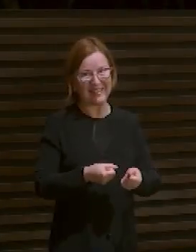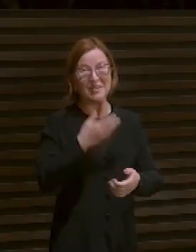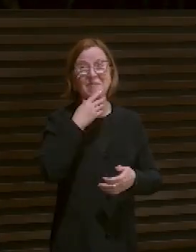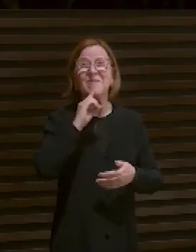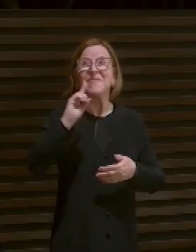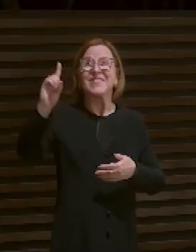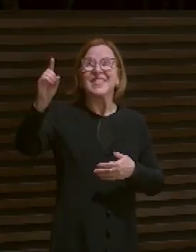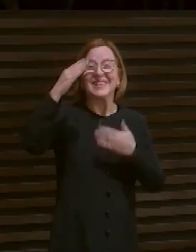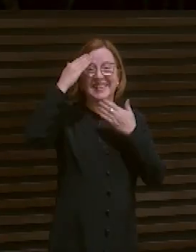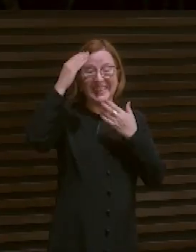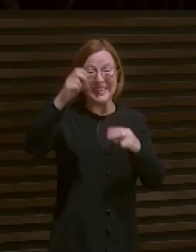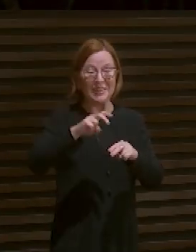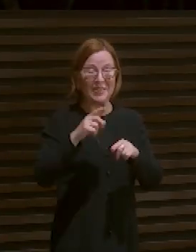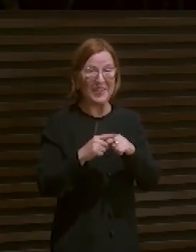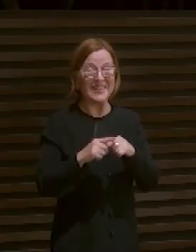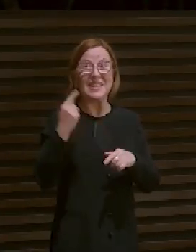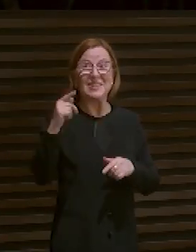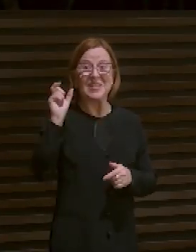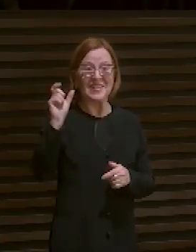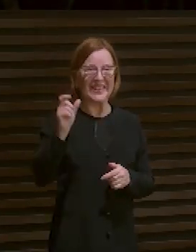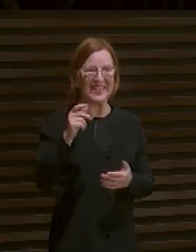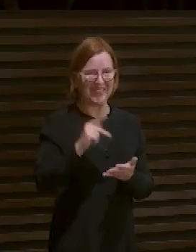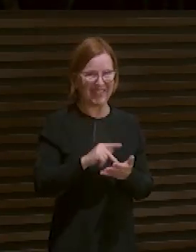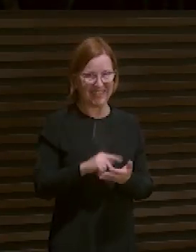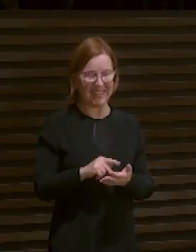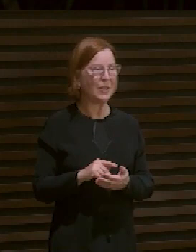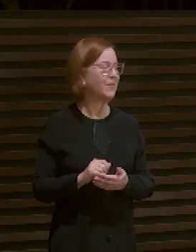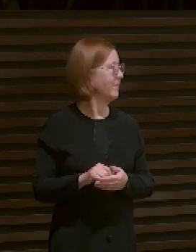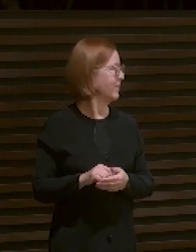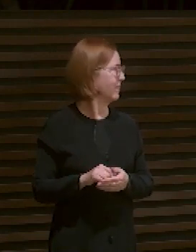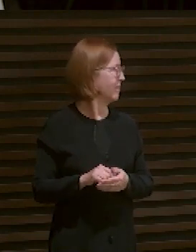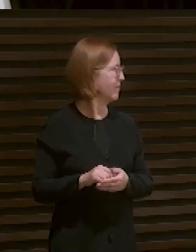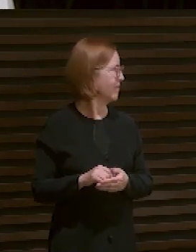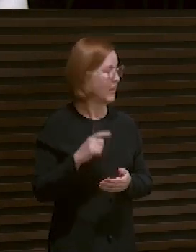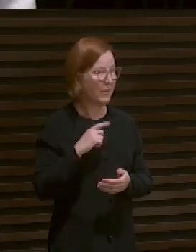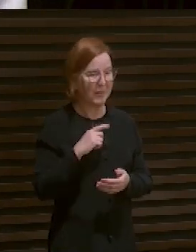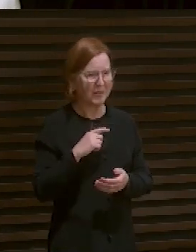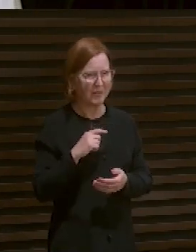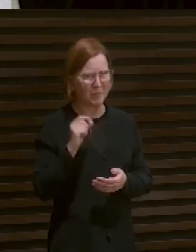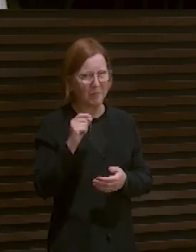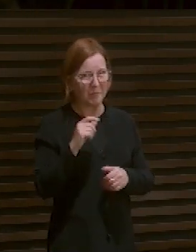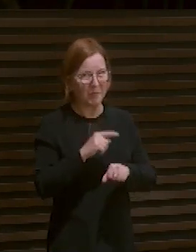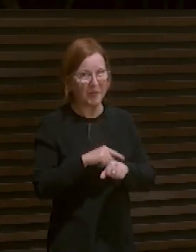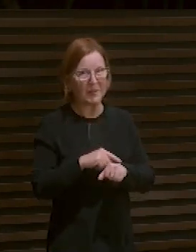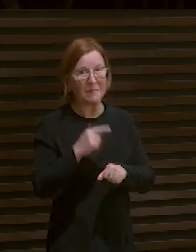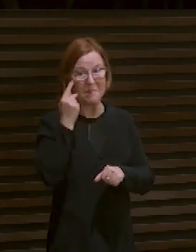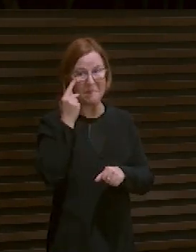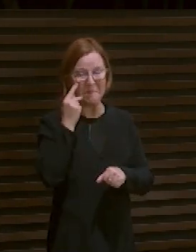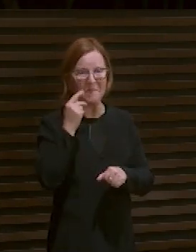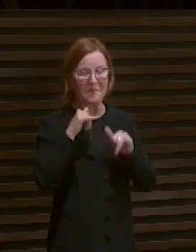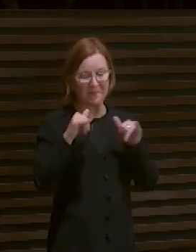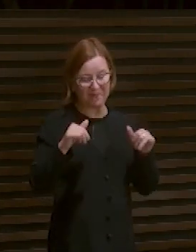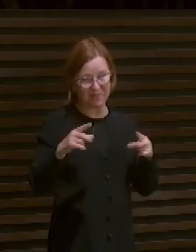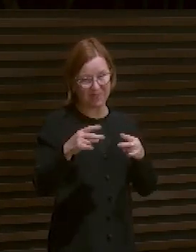Tua palavra é a verdade. Eu vou ter mais um pouquinho de tempo só para dizer algumas coisas.